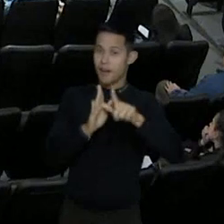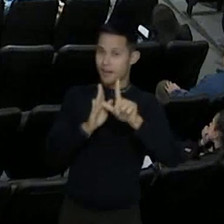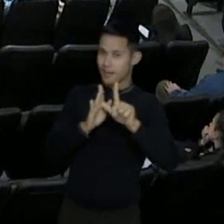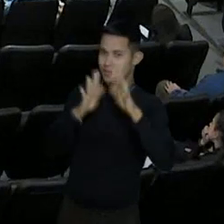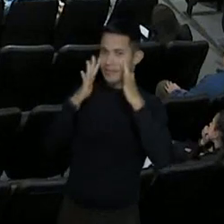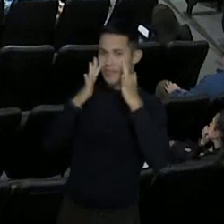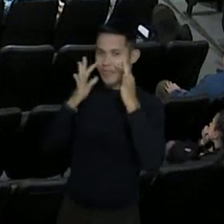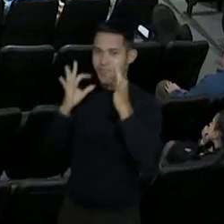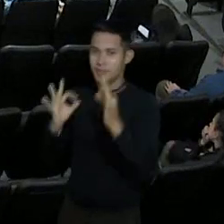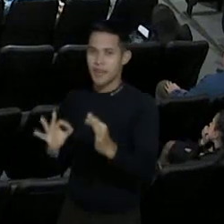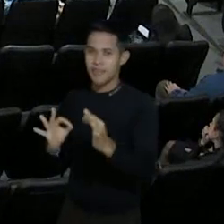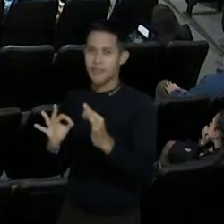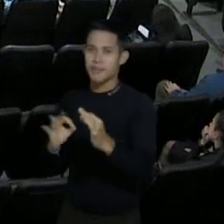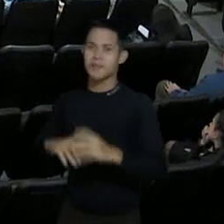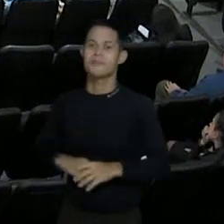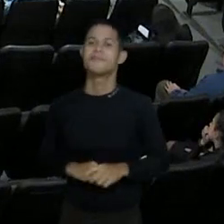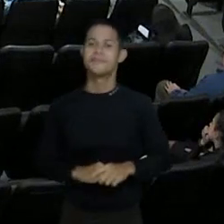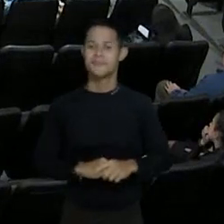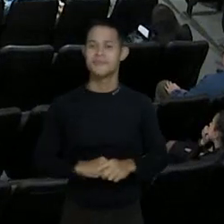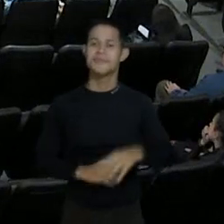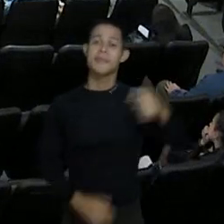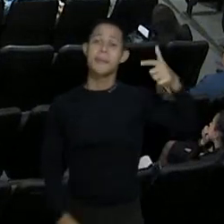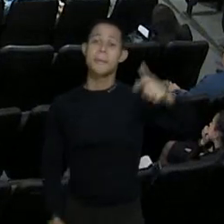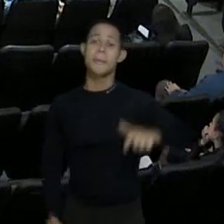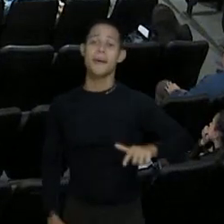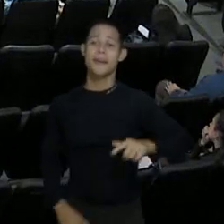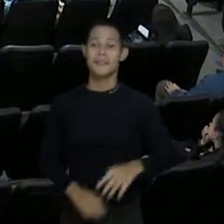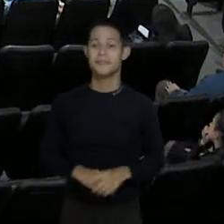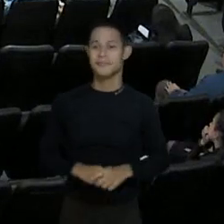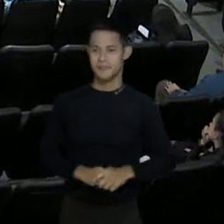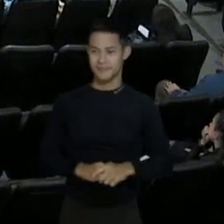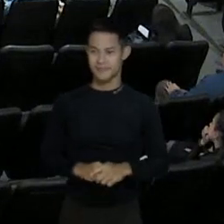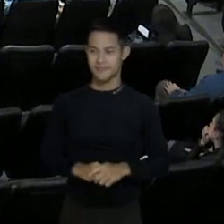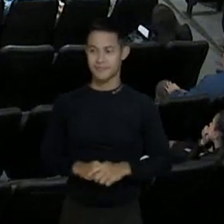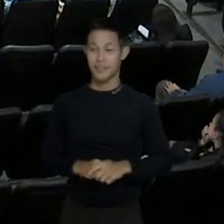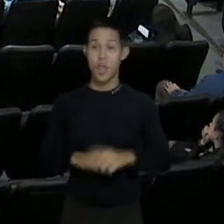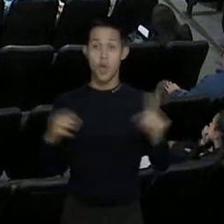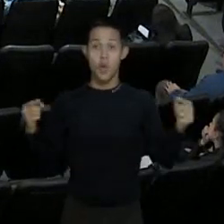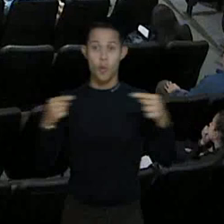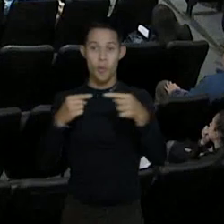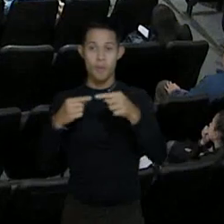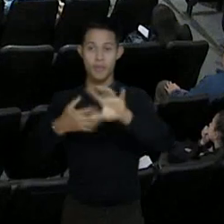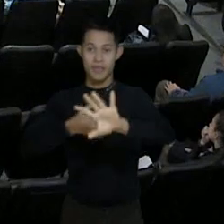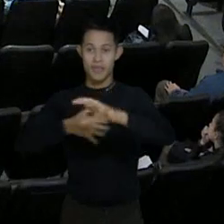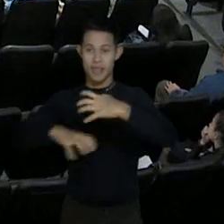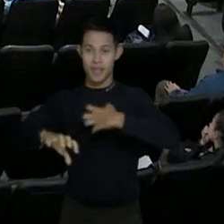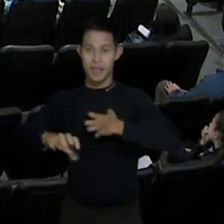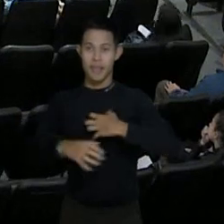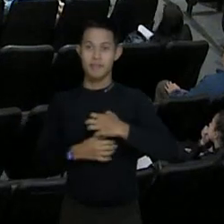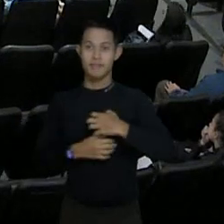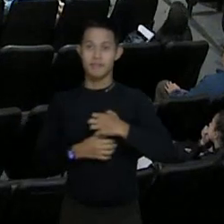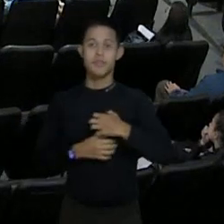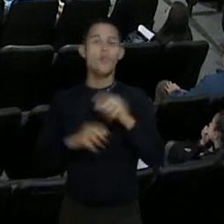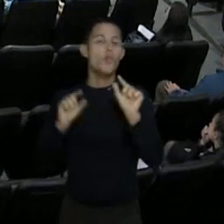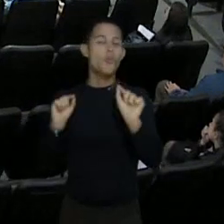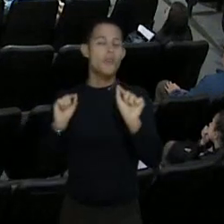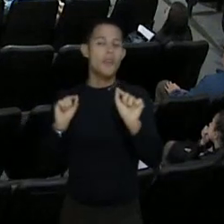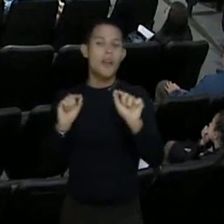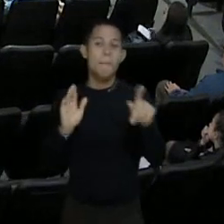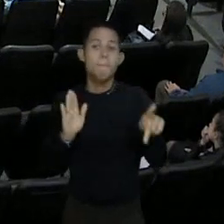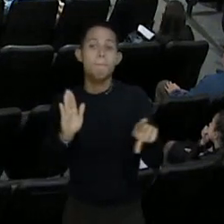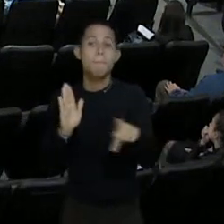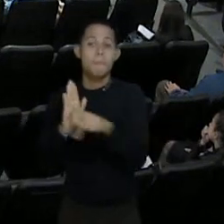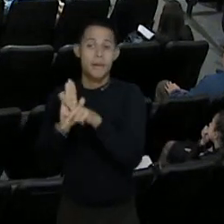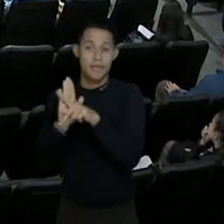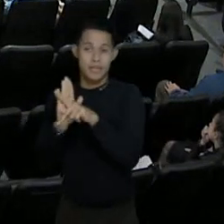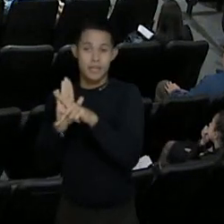ouvi-lo uma outra questão é que tá relacionada com afeto é a questão de pertencimento ser aceito e ser